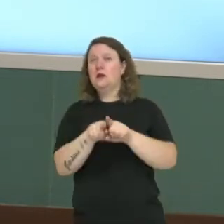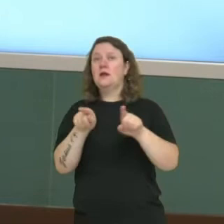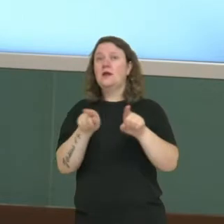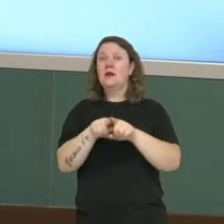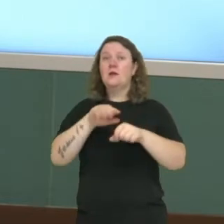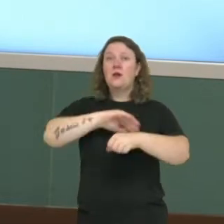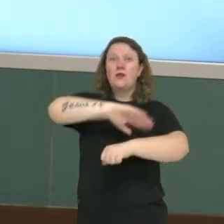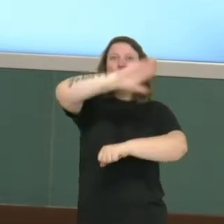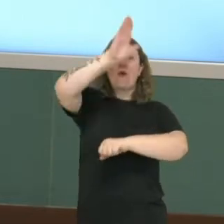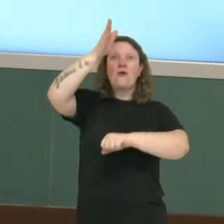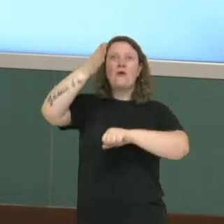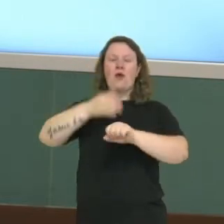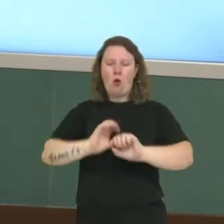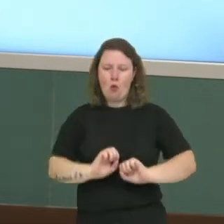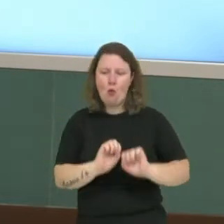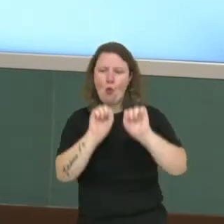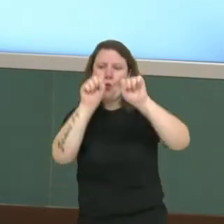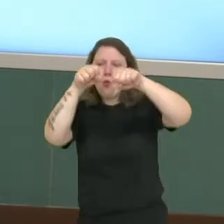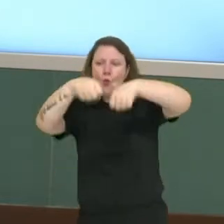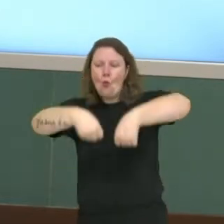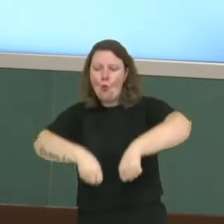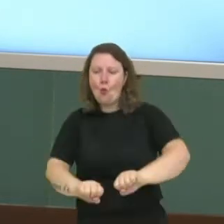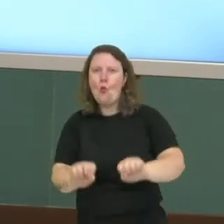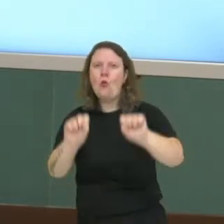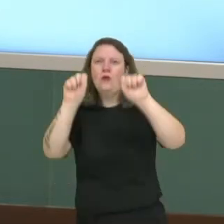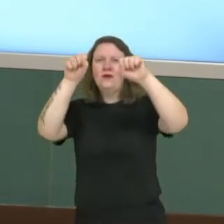né? Que são as provas do mountain bike.